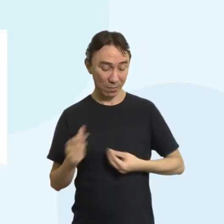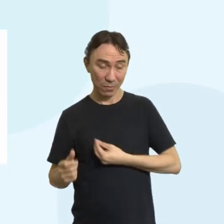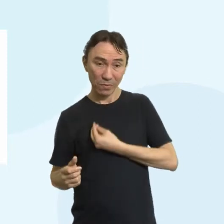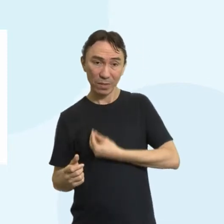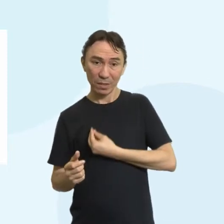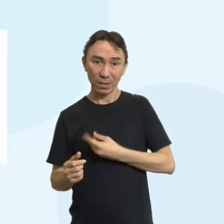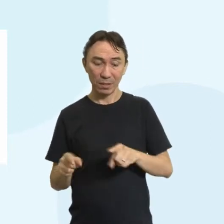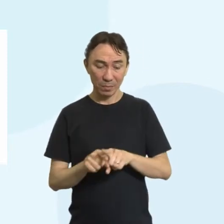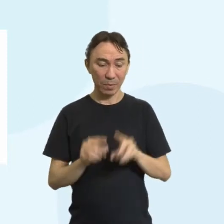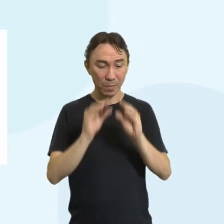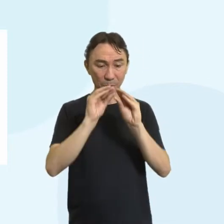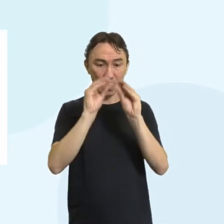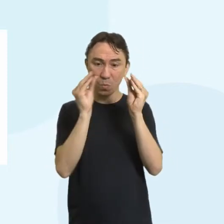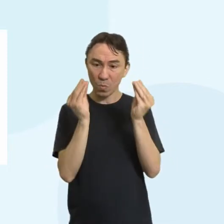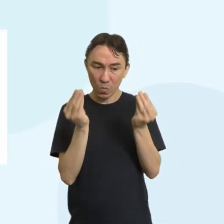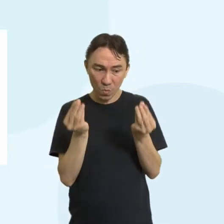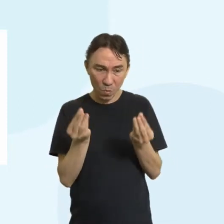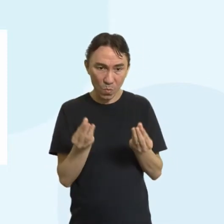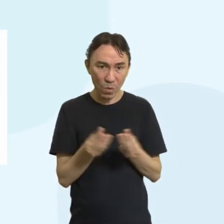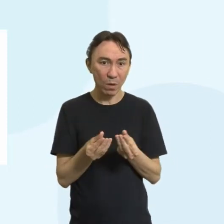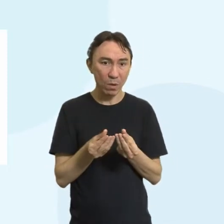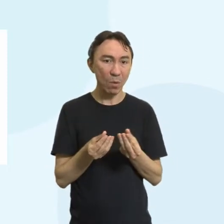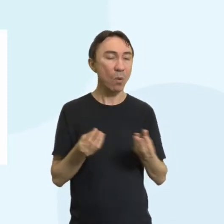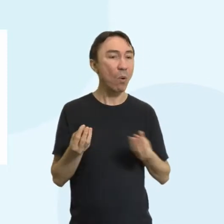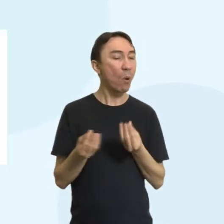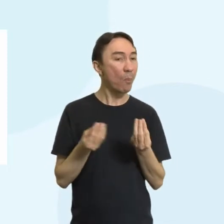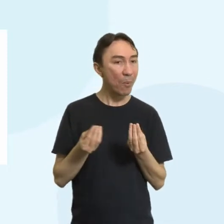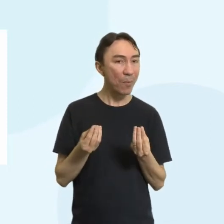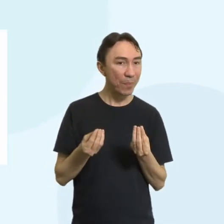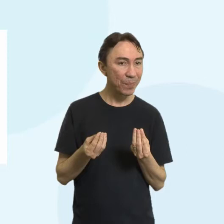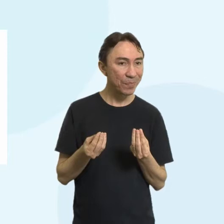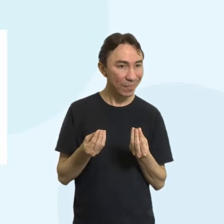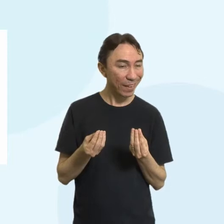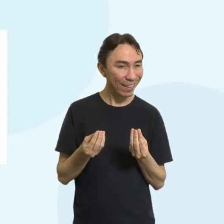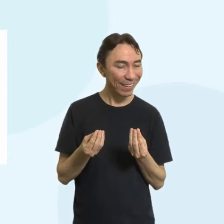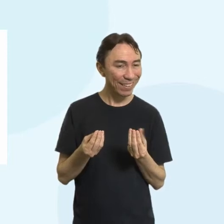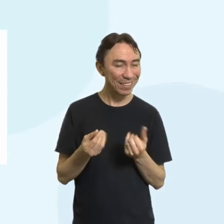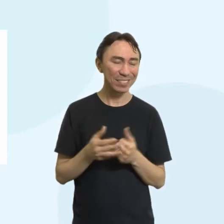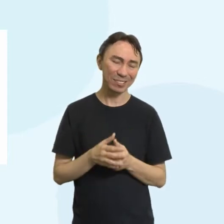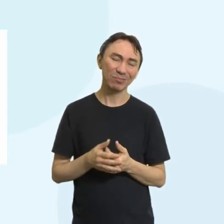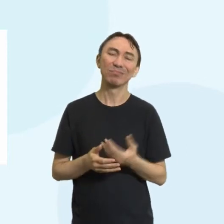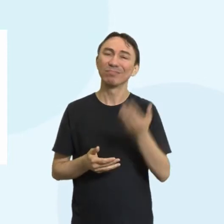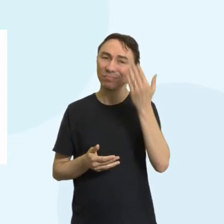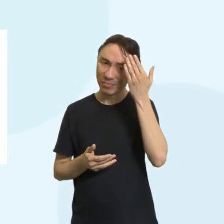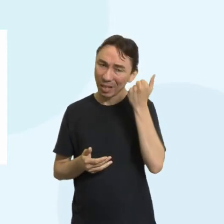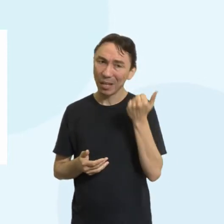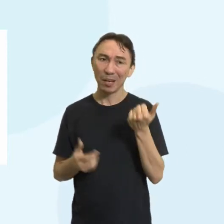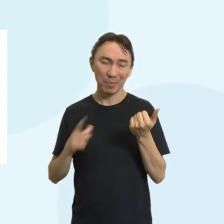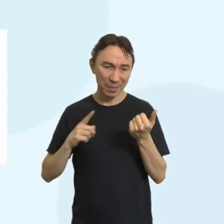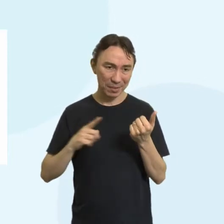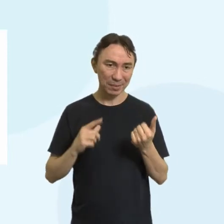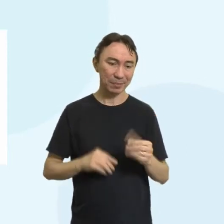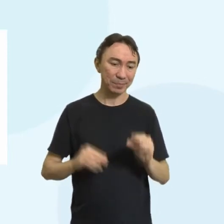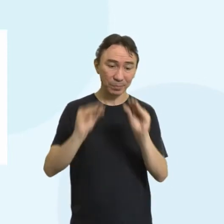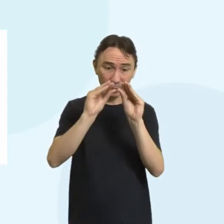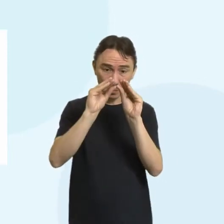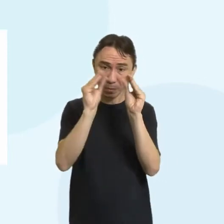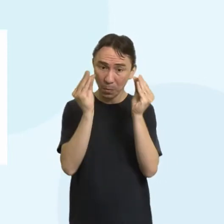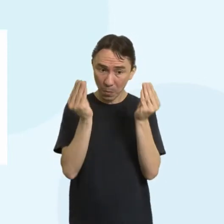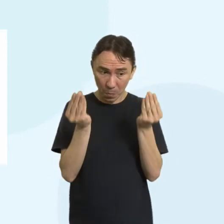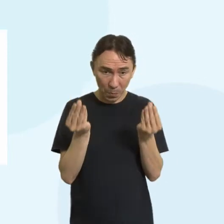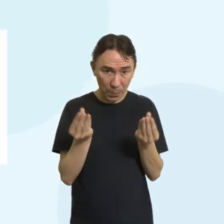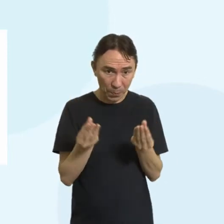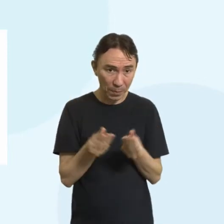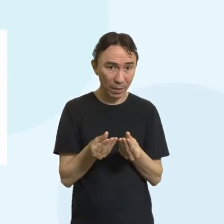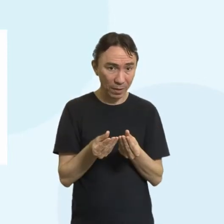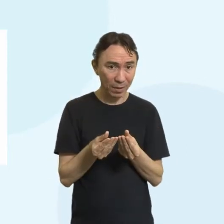atmosfera, destacando a camada de ozônio. A gente sabe que a questão da camada de ozônio é uma questão